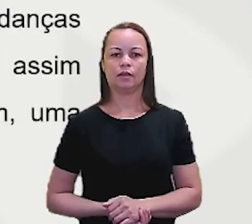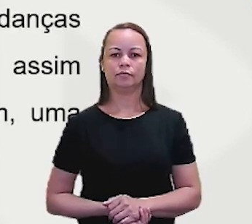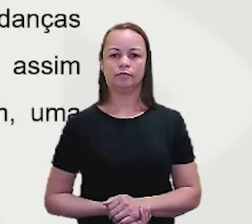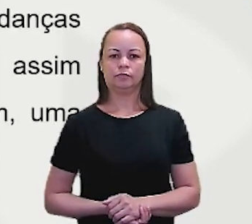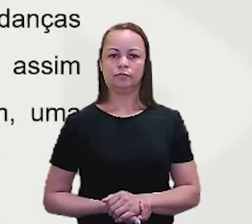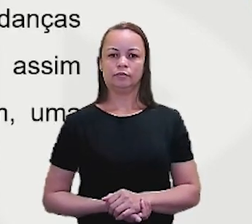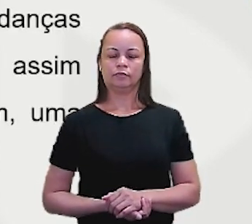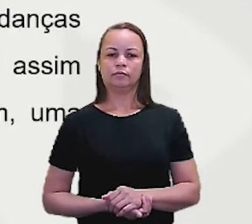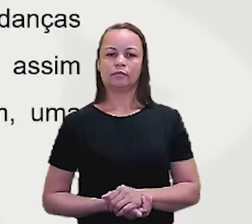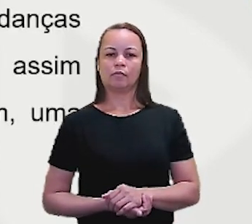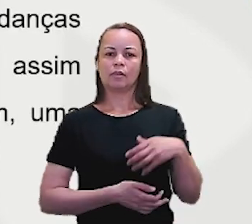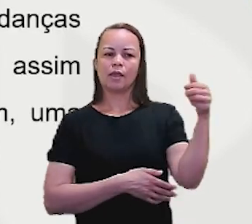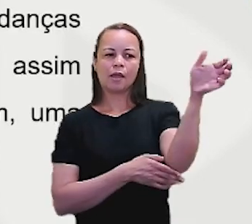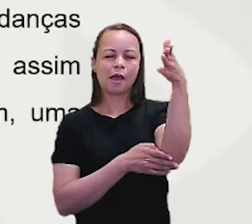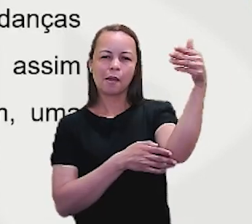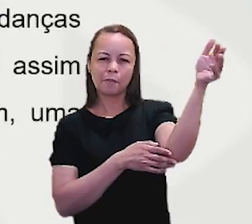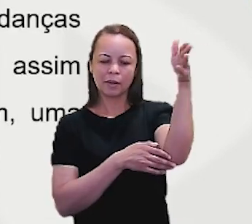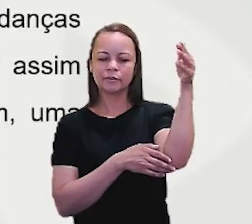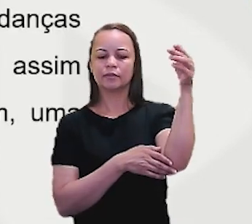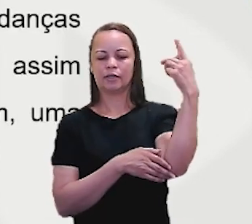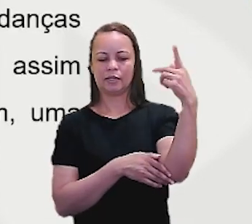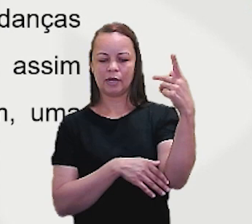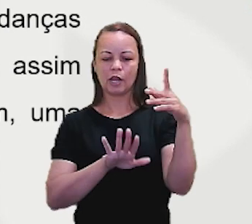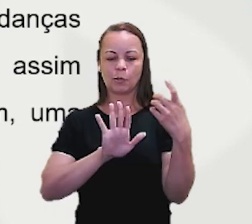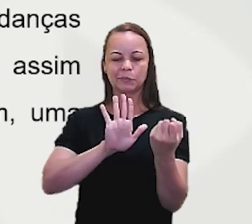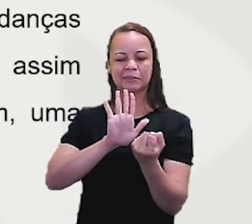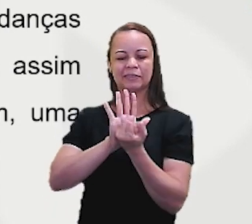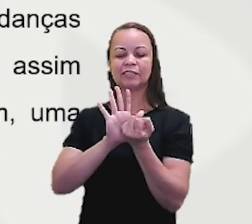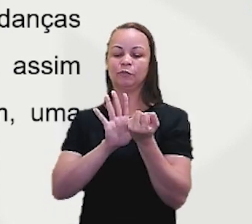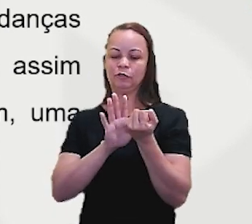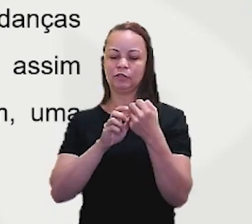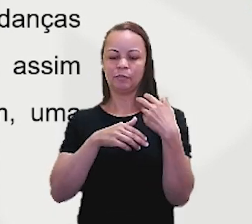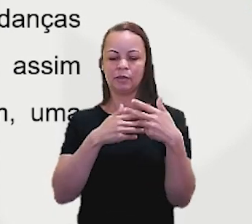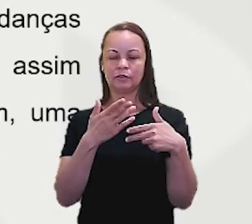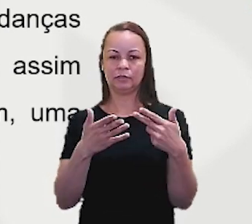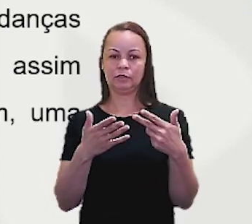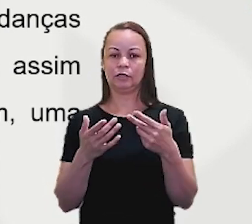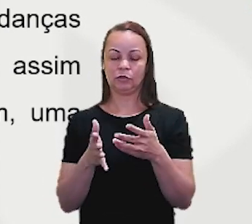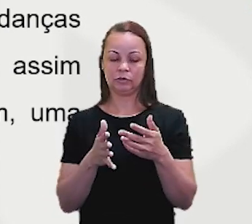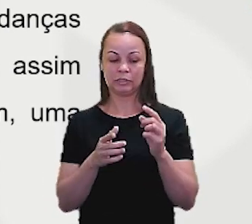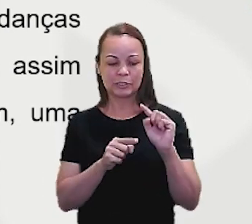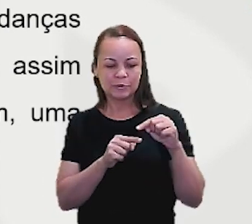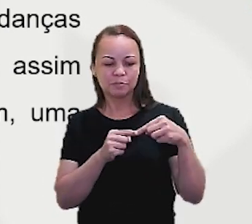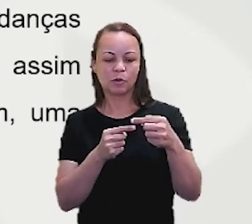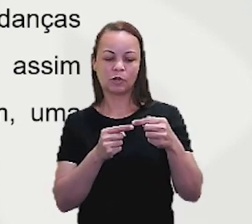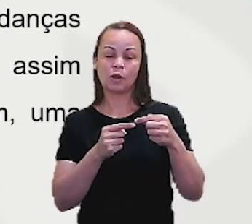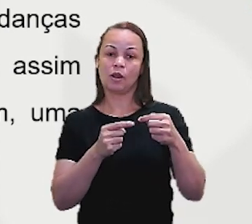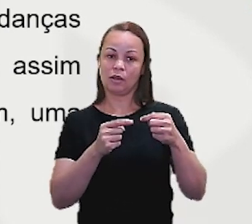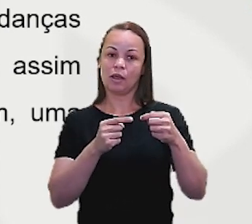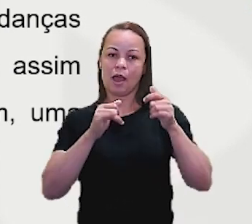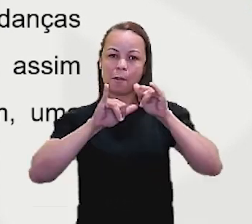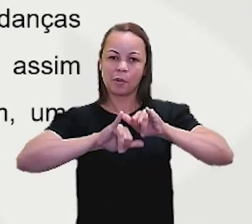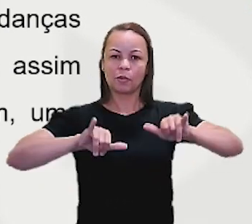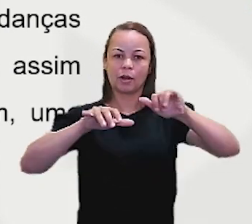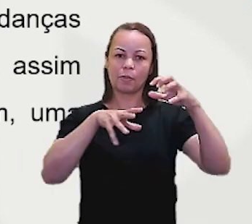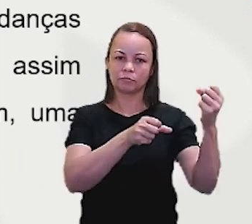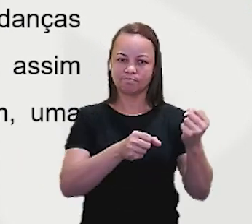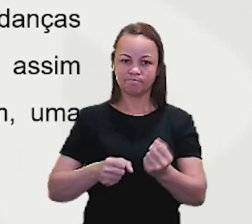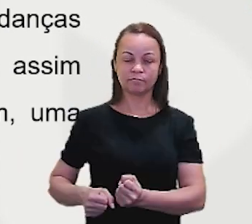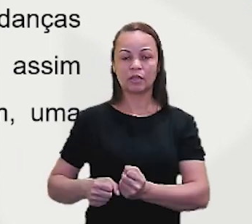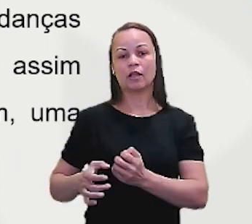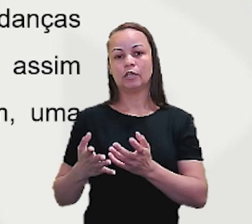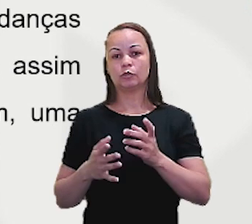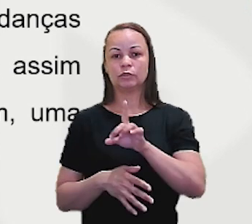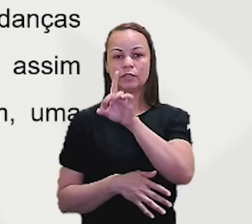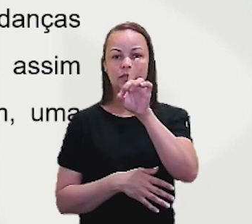A bandeira nacional é um símbolo estabelecido logo após a proclamação da República, em